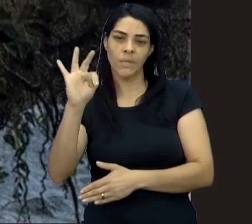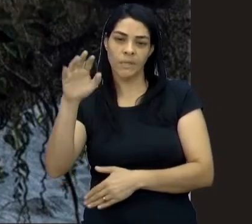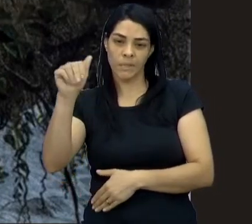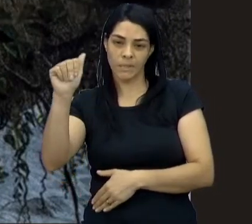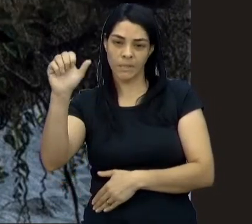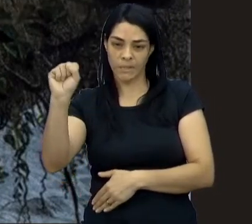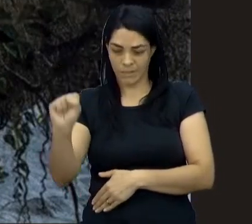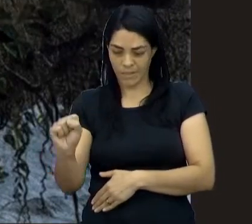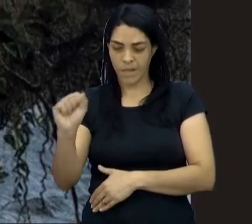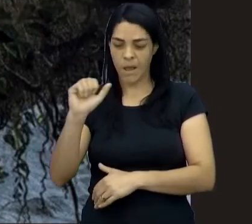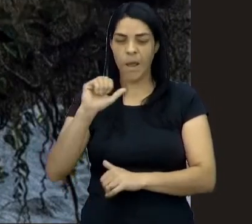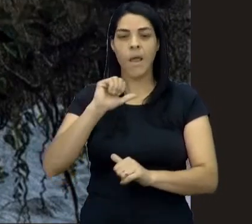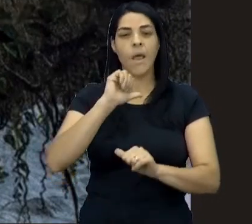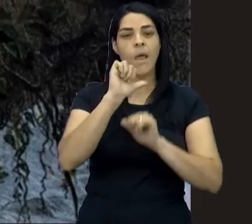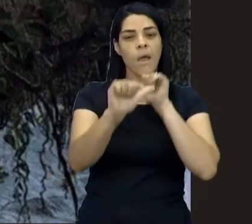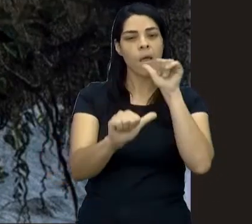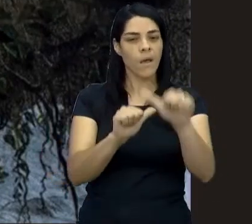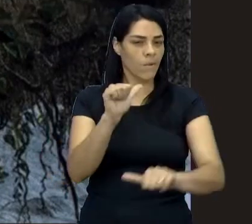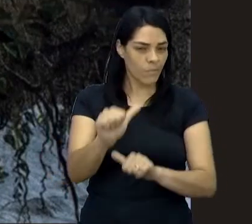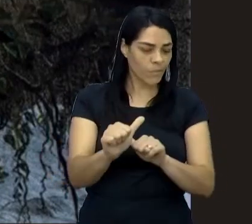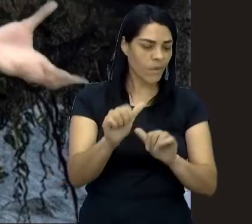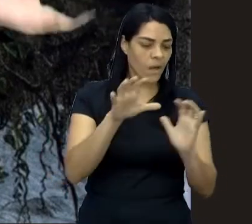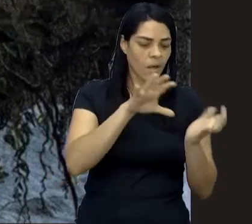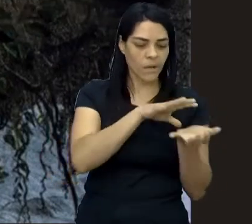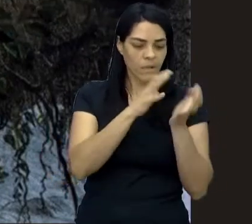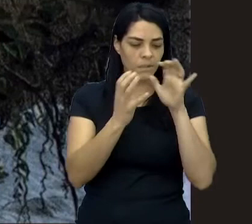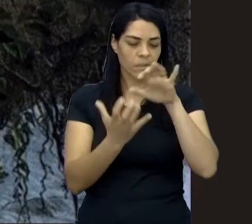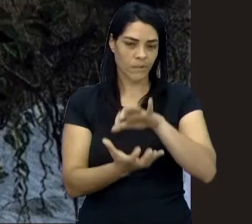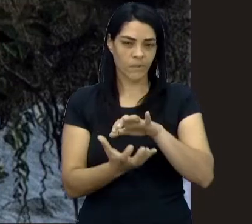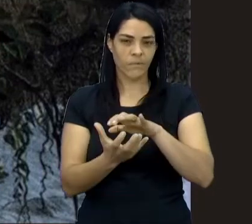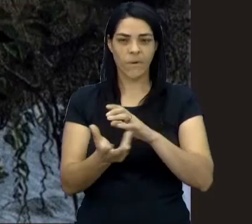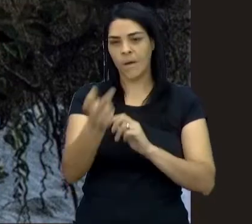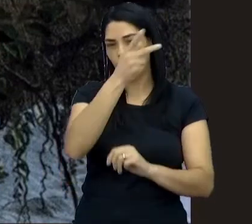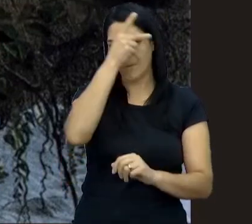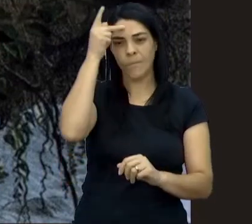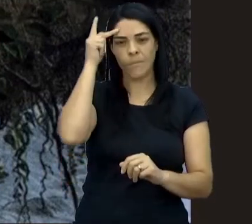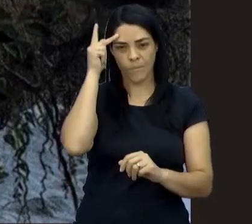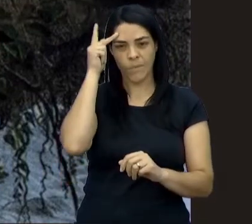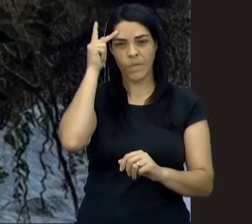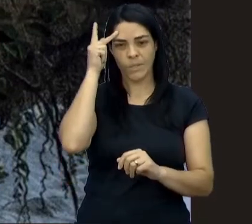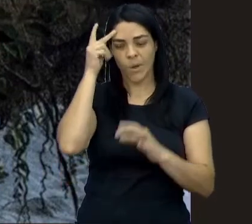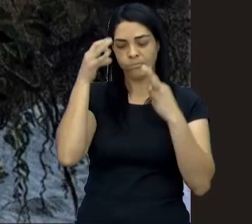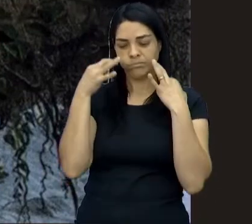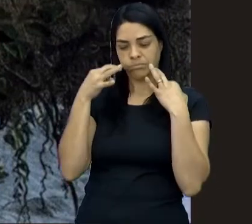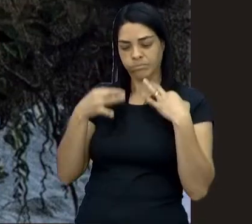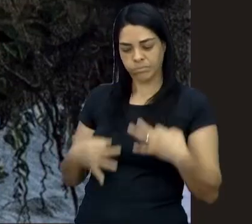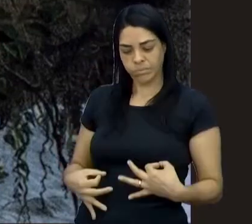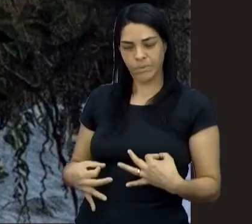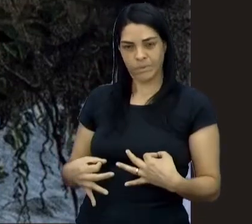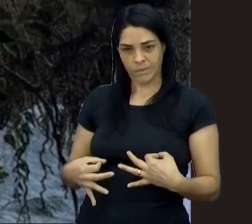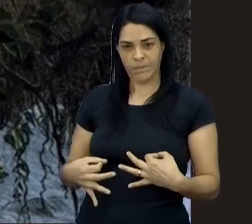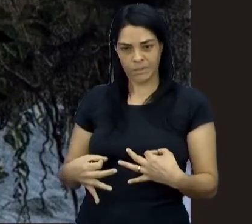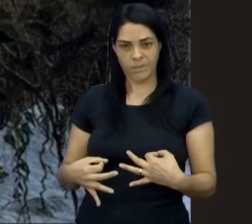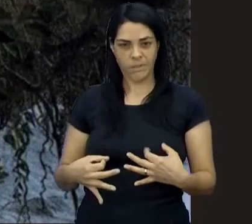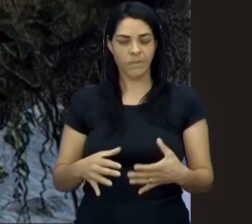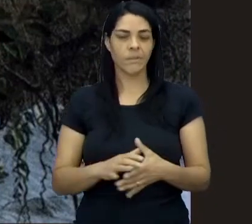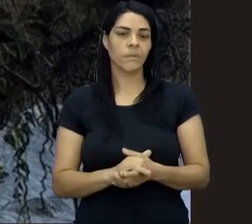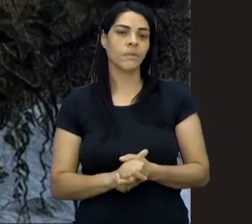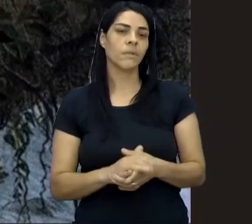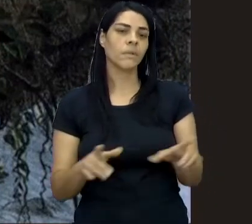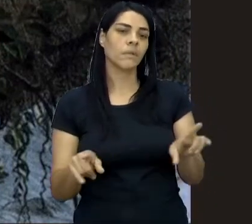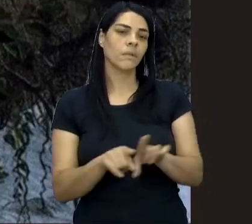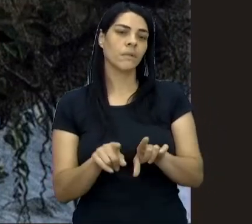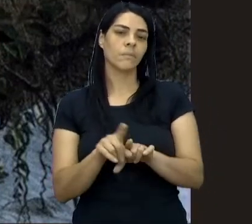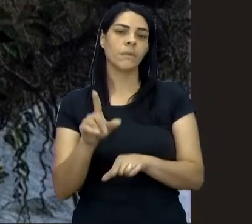ou seja transformá-los em pessoas civilizadas ao olhar do europeu e que iam ter aí